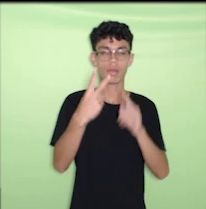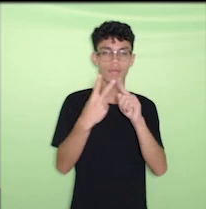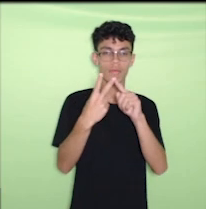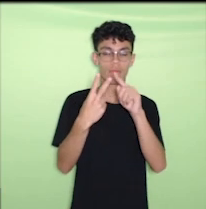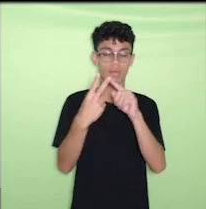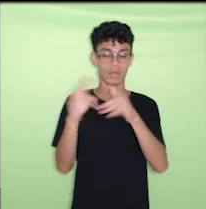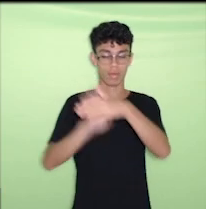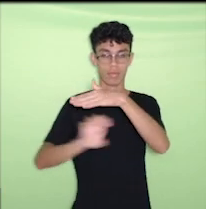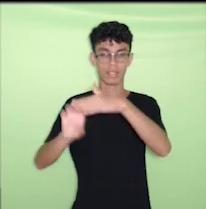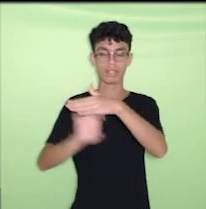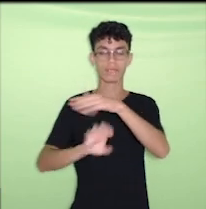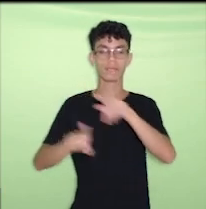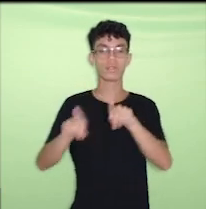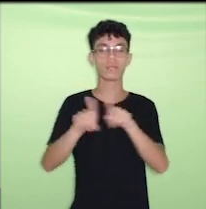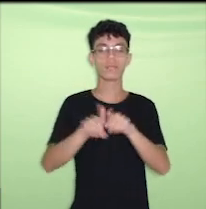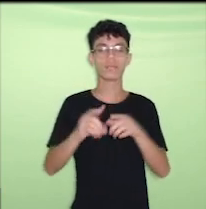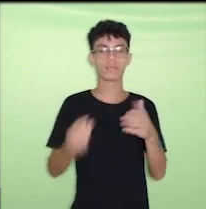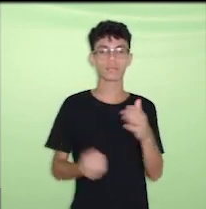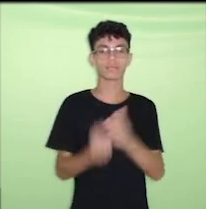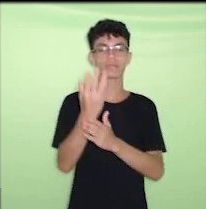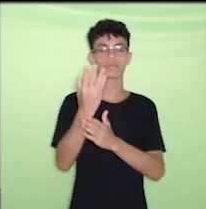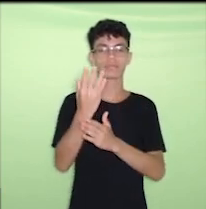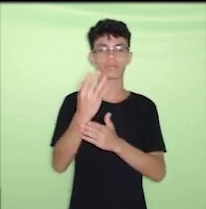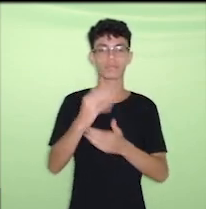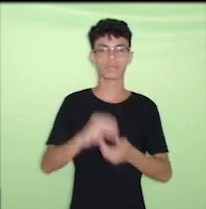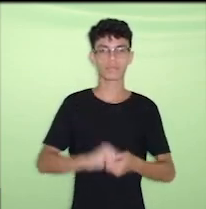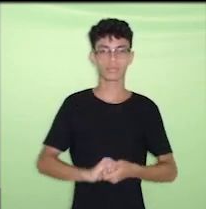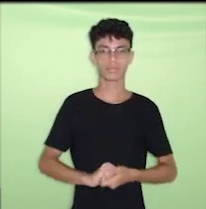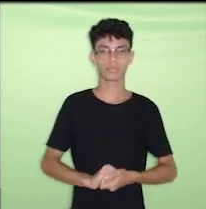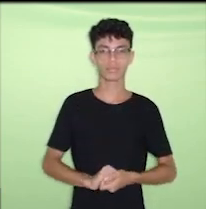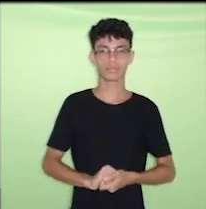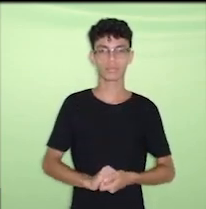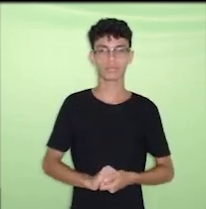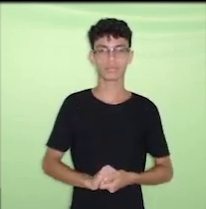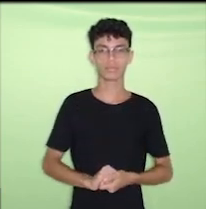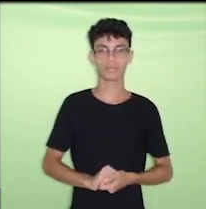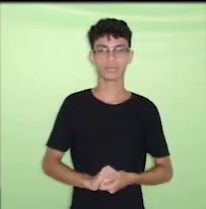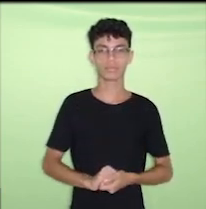Empresa também é uma peça didática e de advertência.